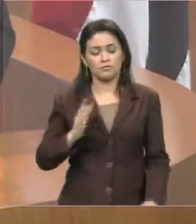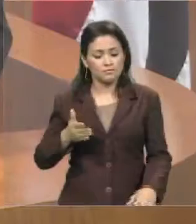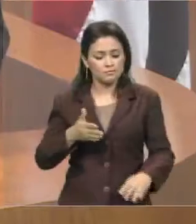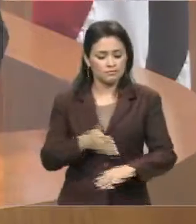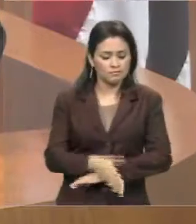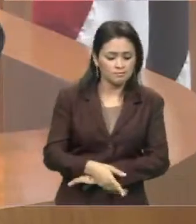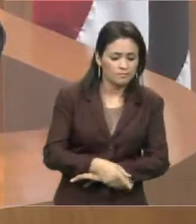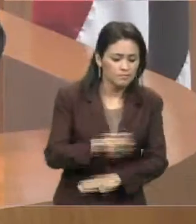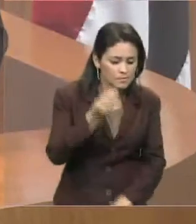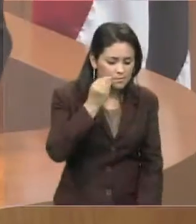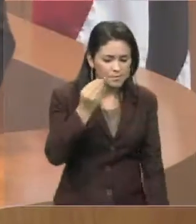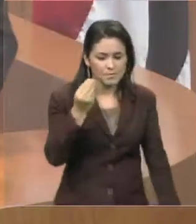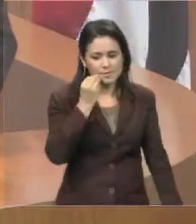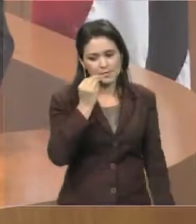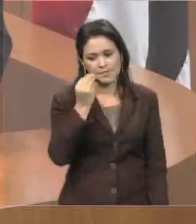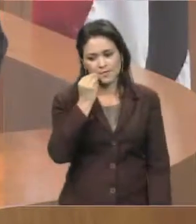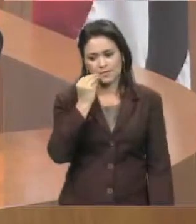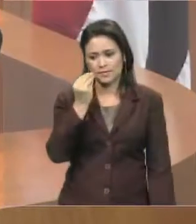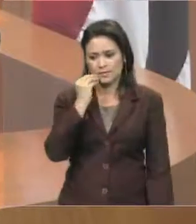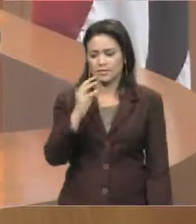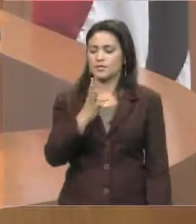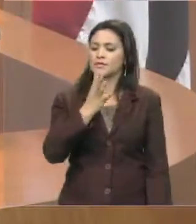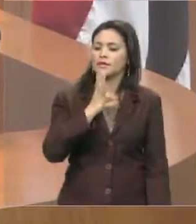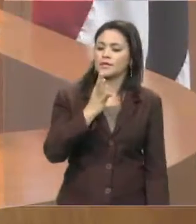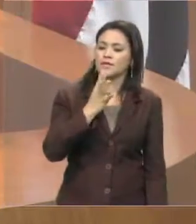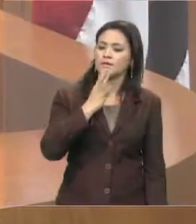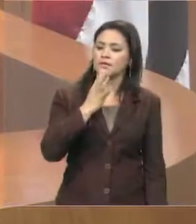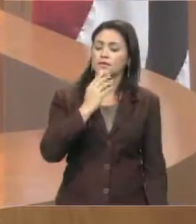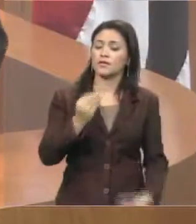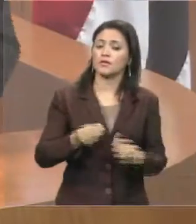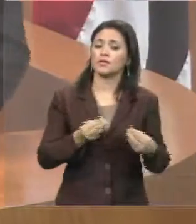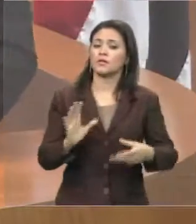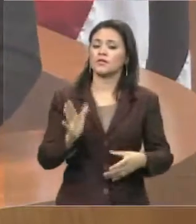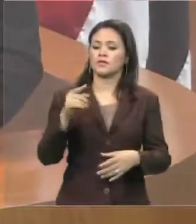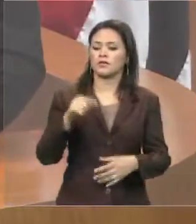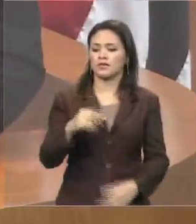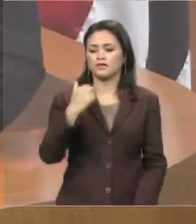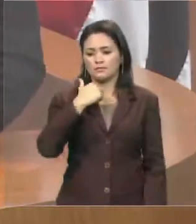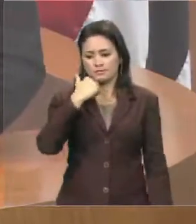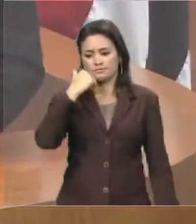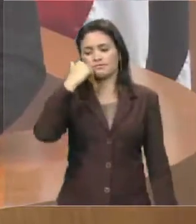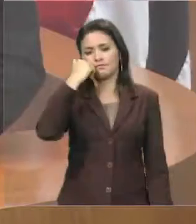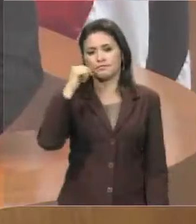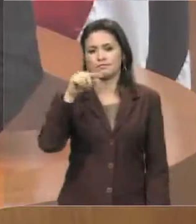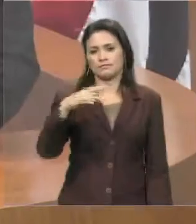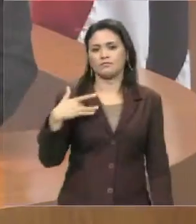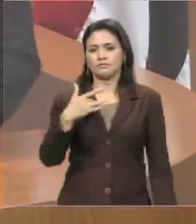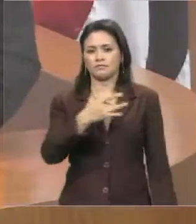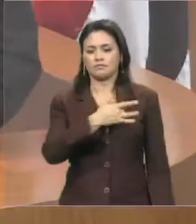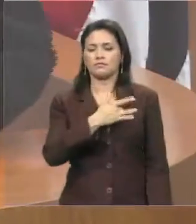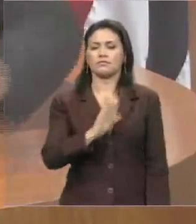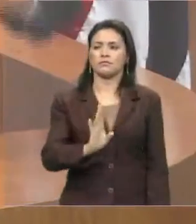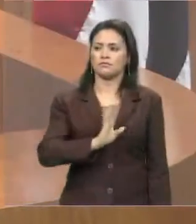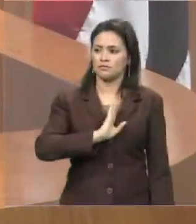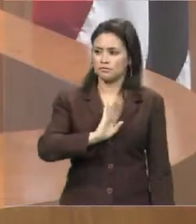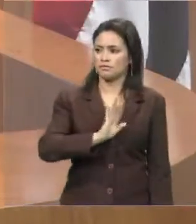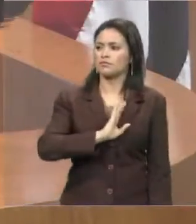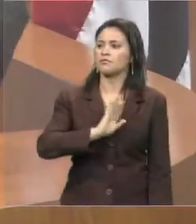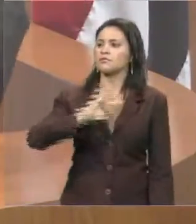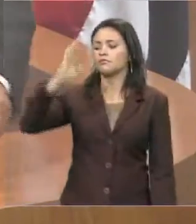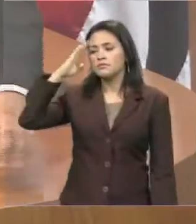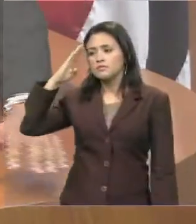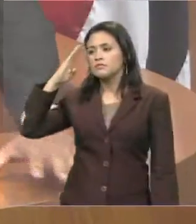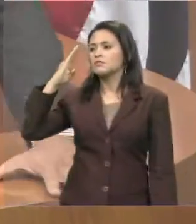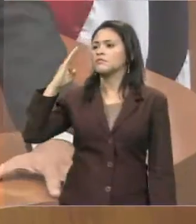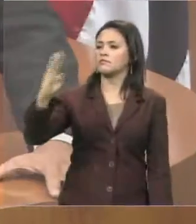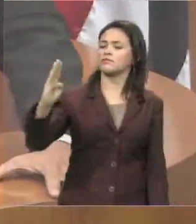para conhecer a situação vergonhosa que é a saúde de Bacabal, principalmente no